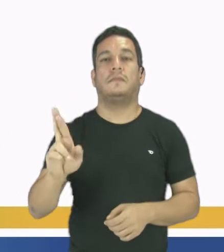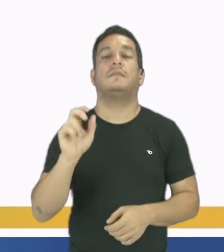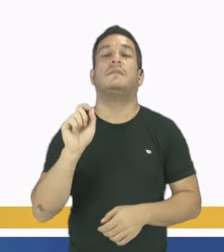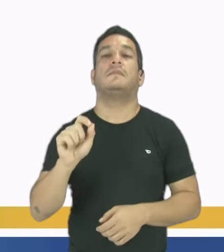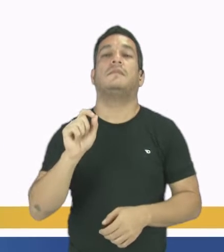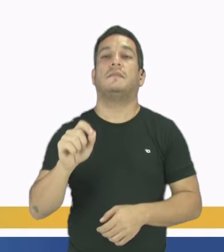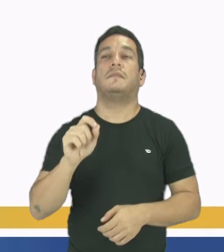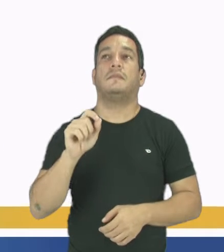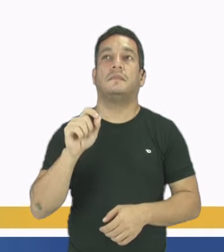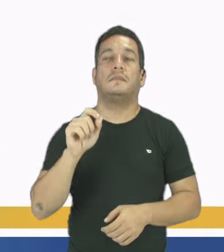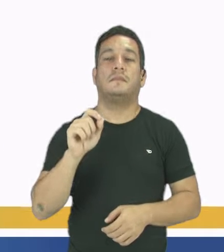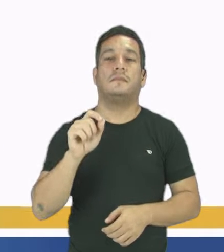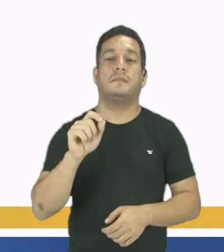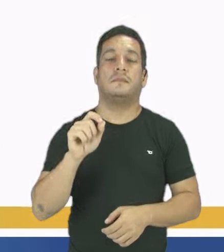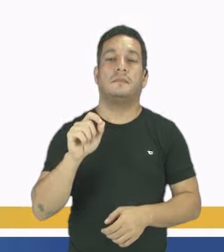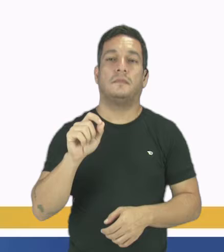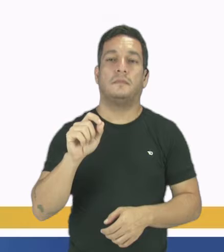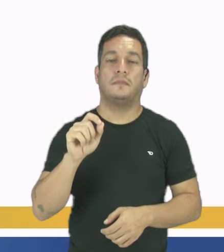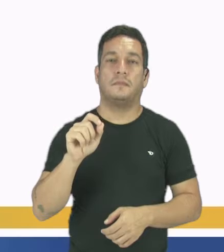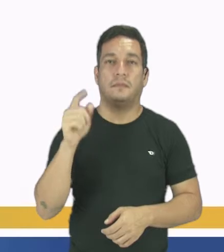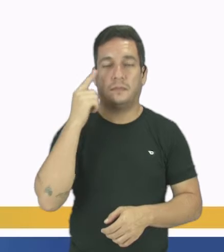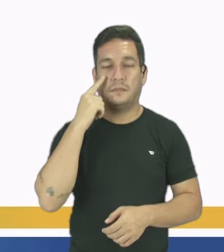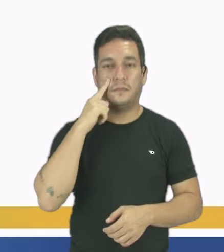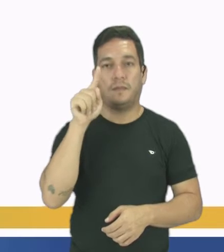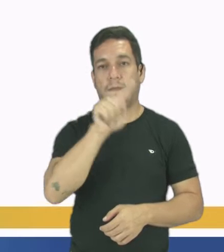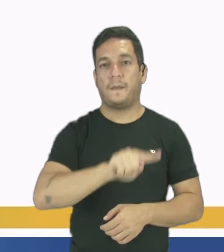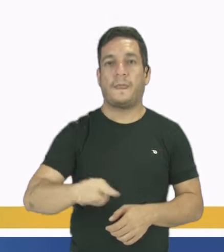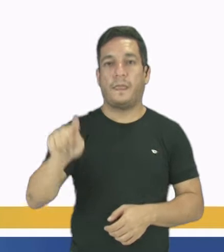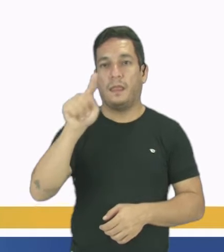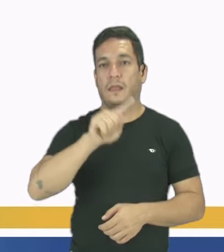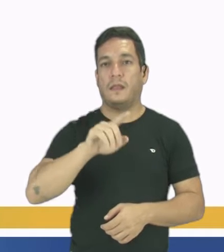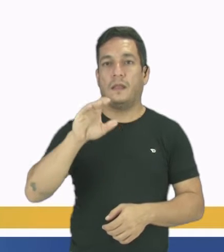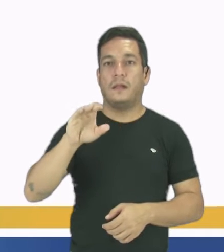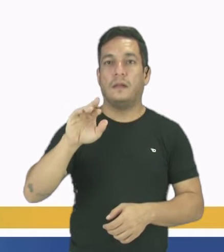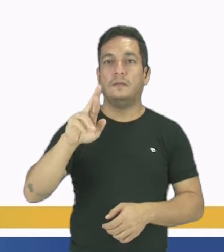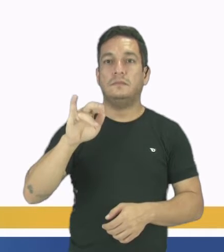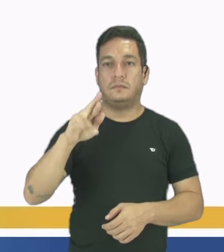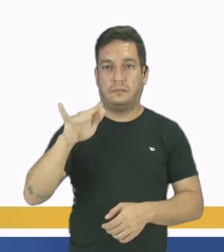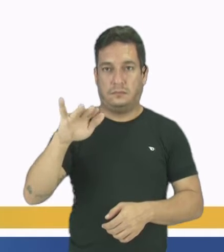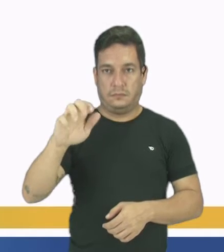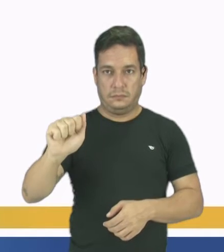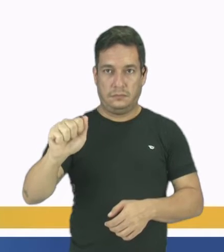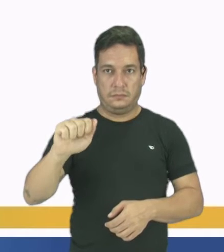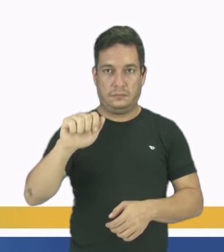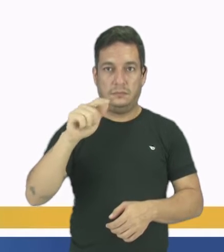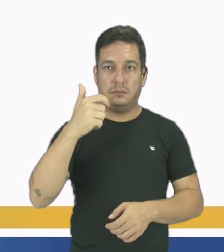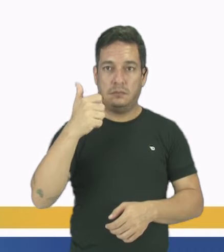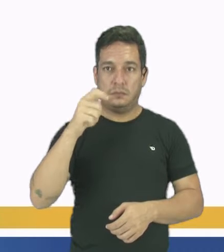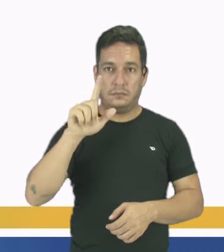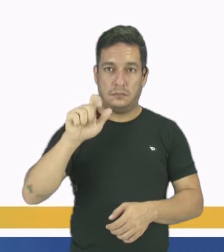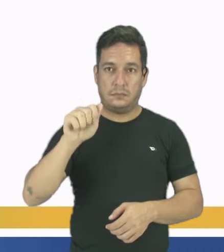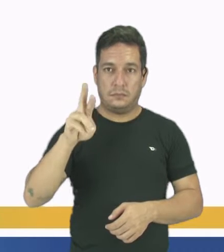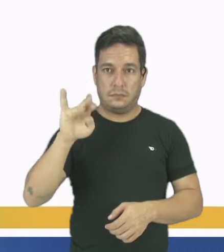representam as circunferências lambda1 e lambda2.